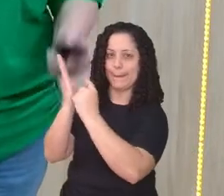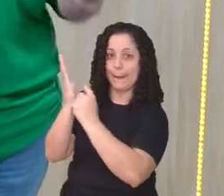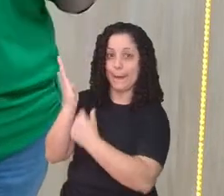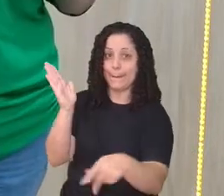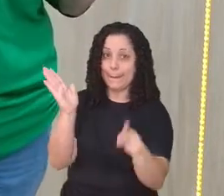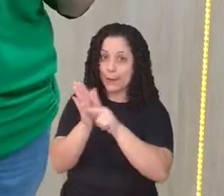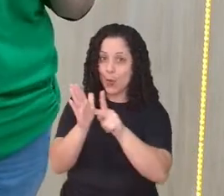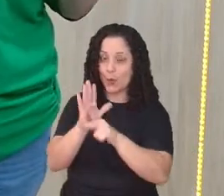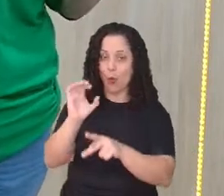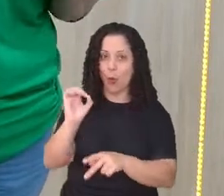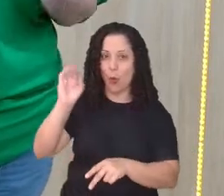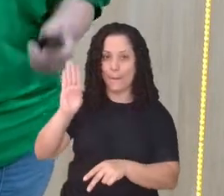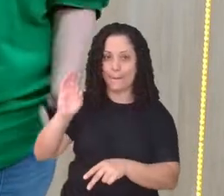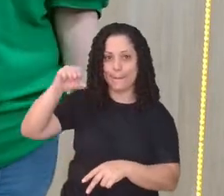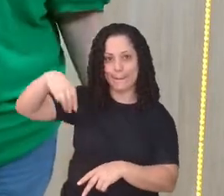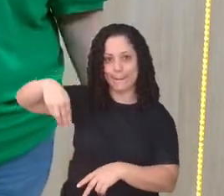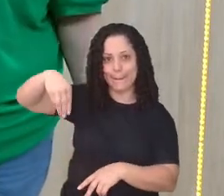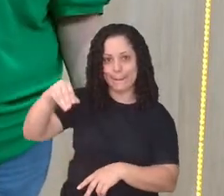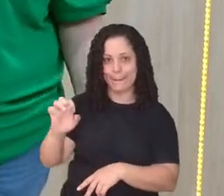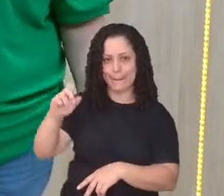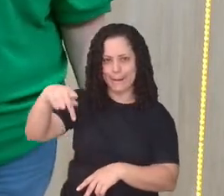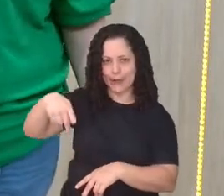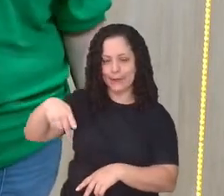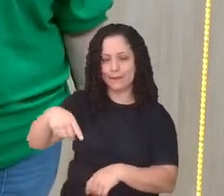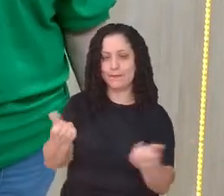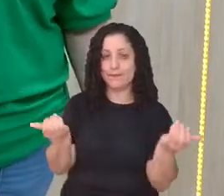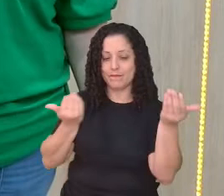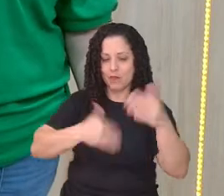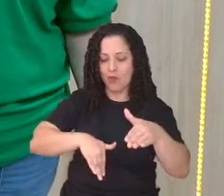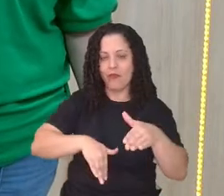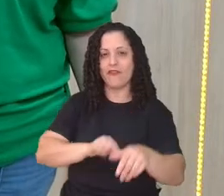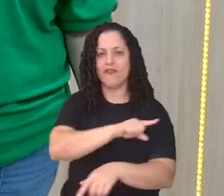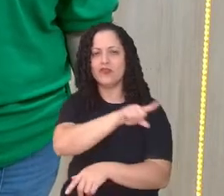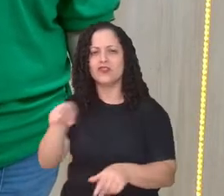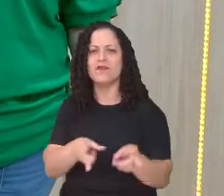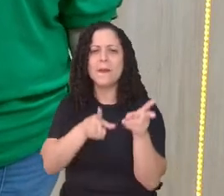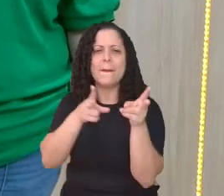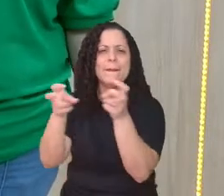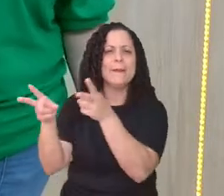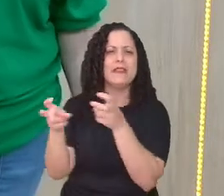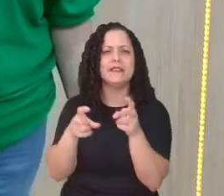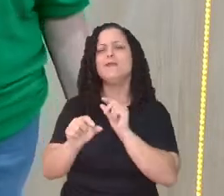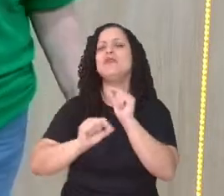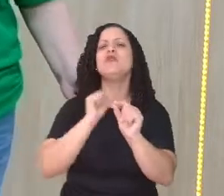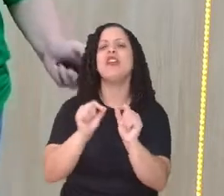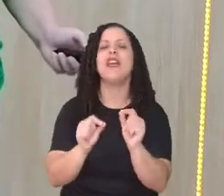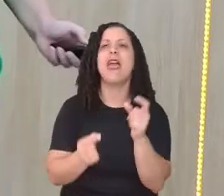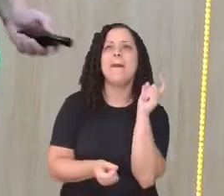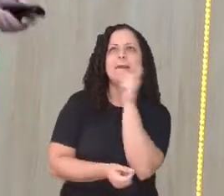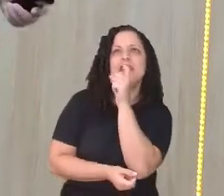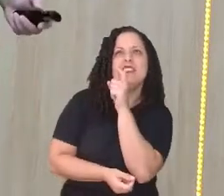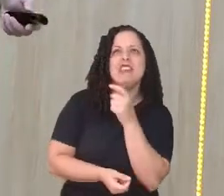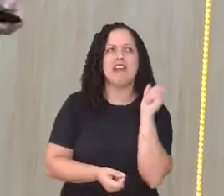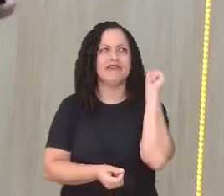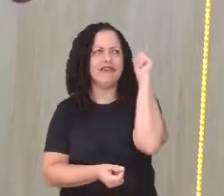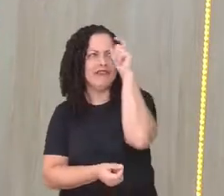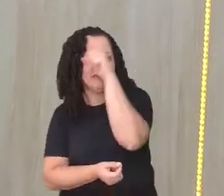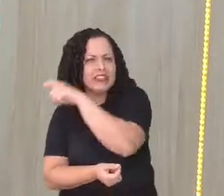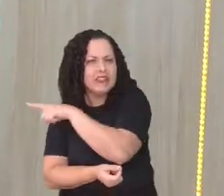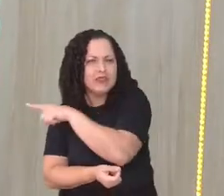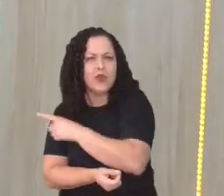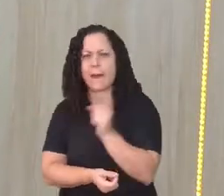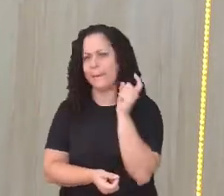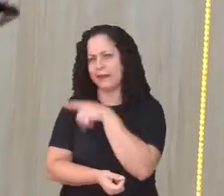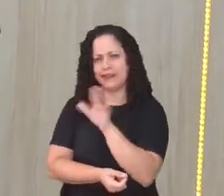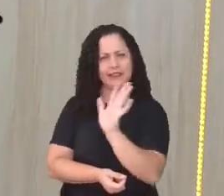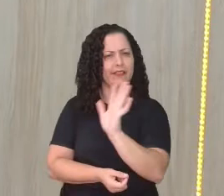para vocês perceberem que é pura fake news. Essa coisa de que o OBMEP é complicado, o OBMEP é só